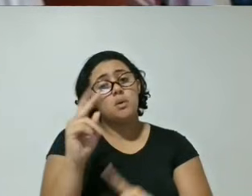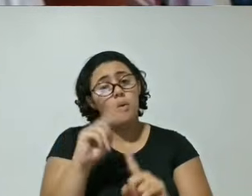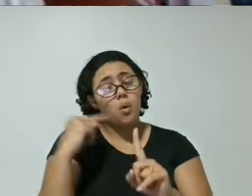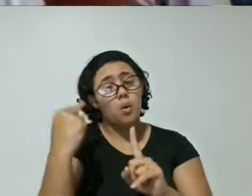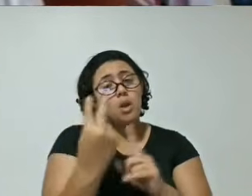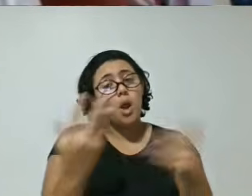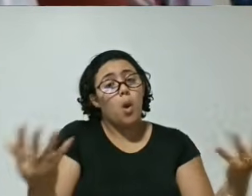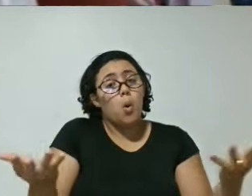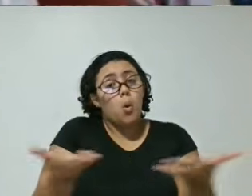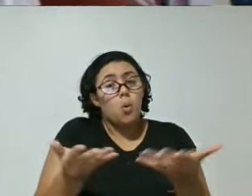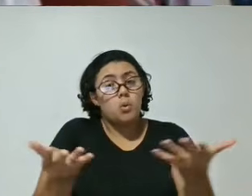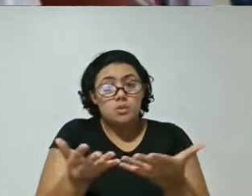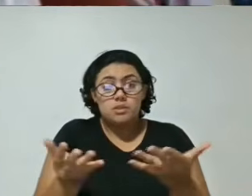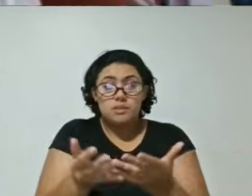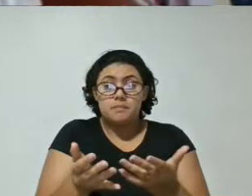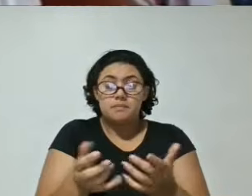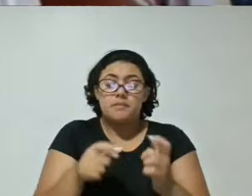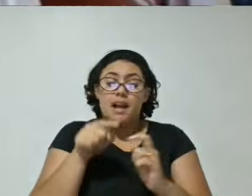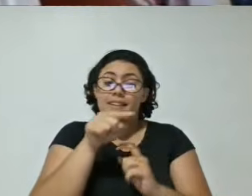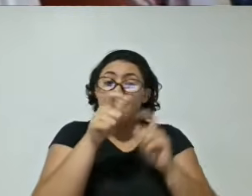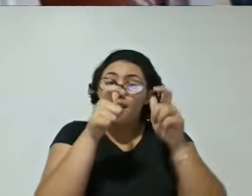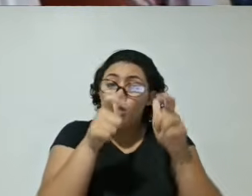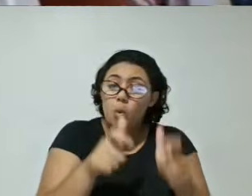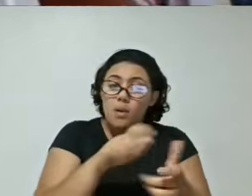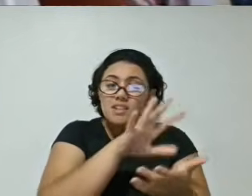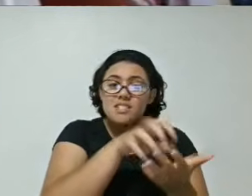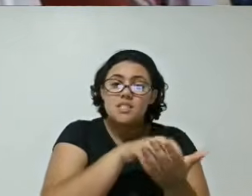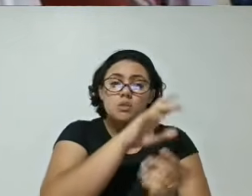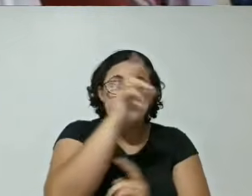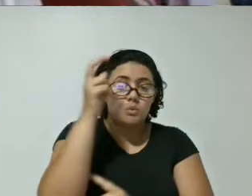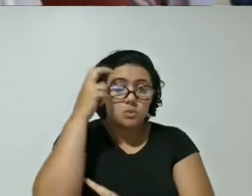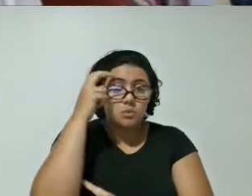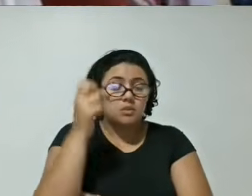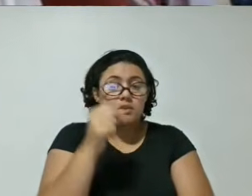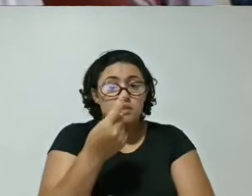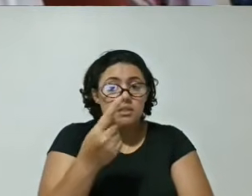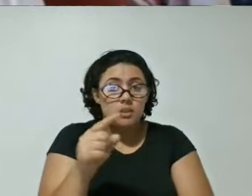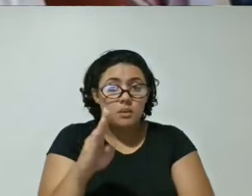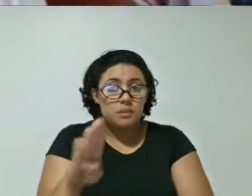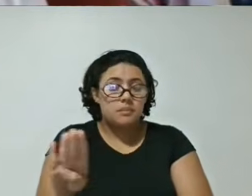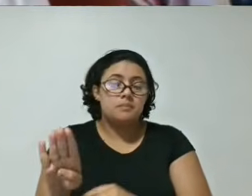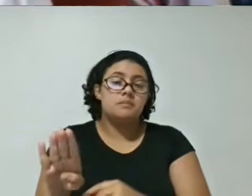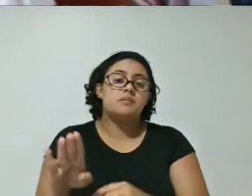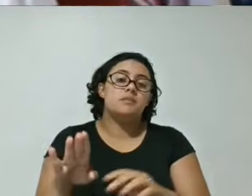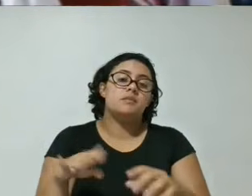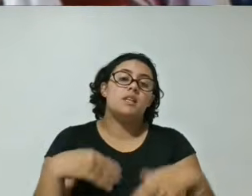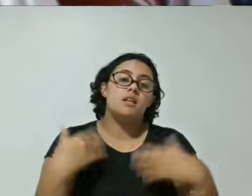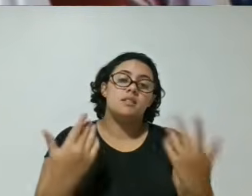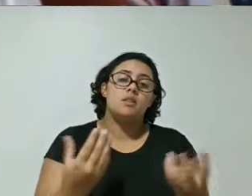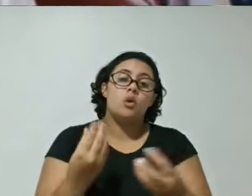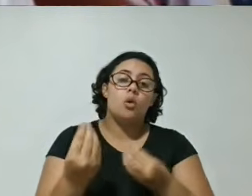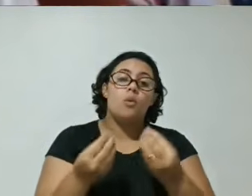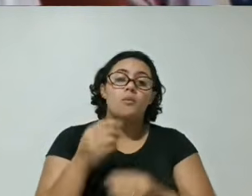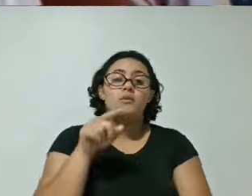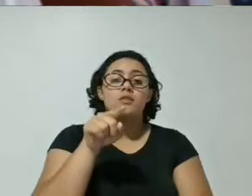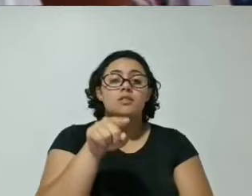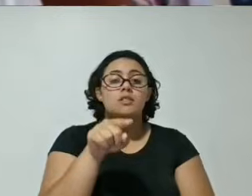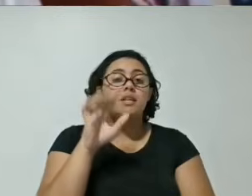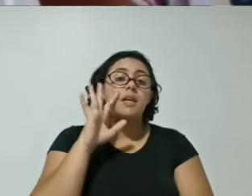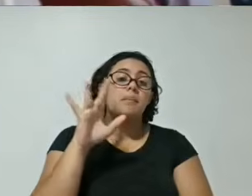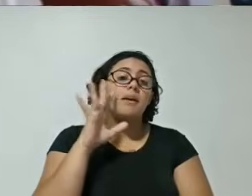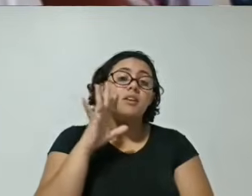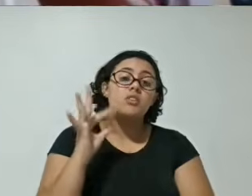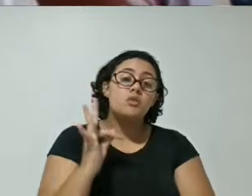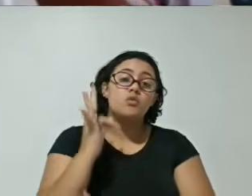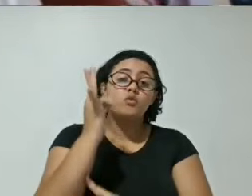para aquele espaço, Centro Cultural São Bernardo, e, assim, como que você vislumbra o futuro